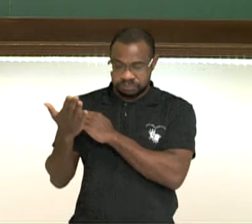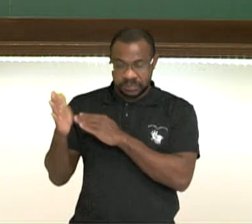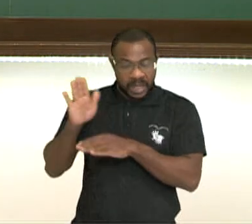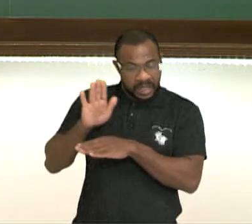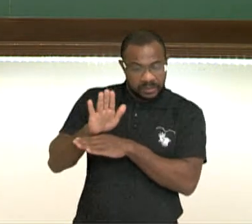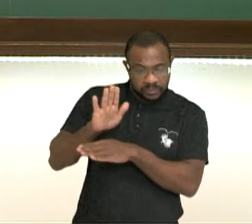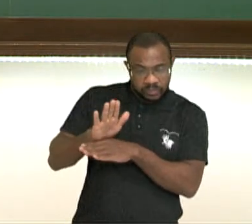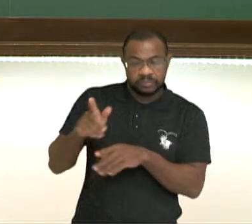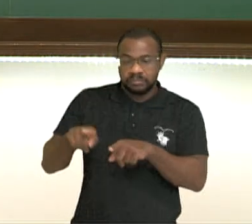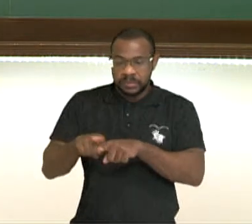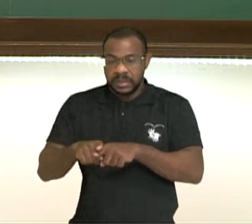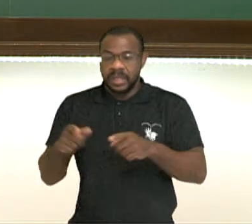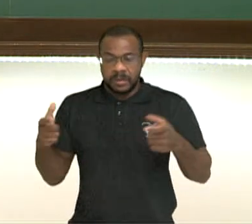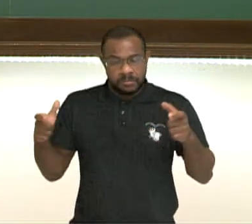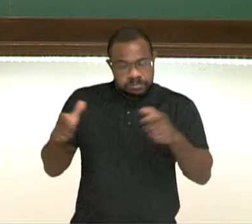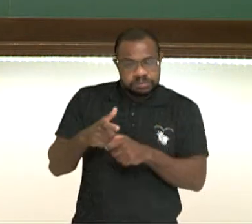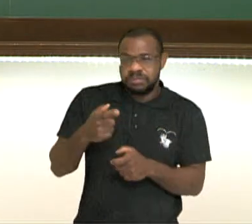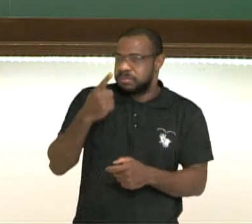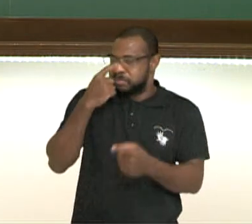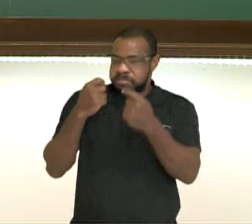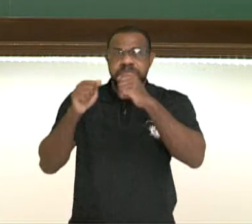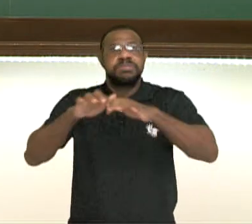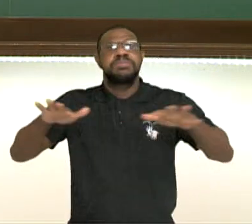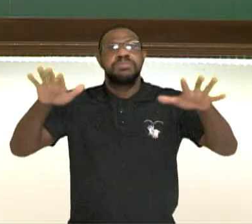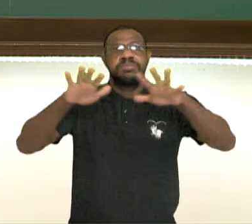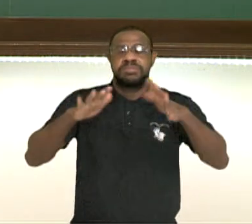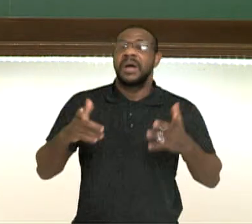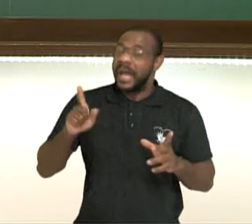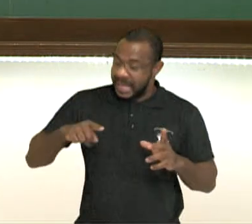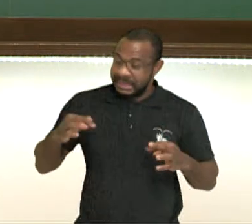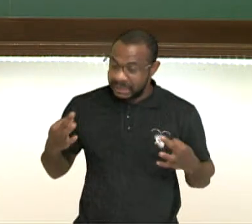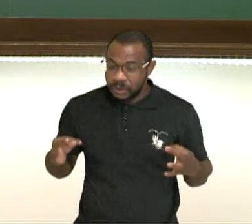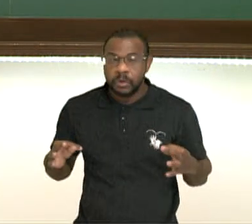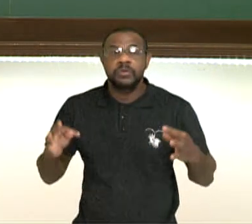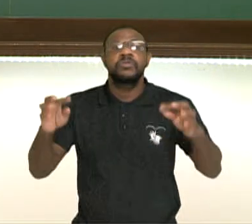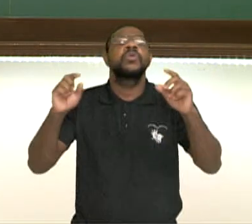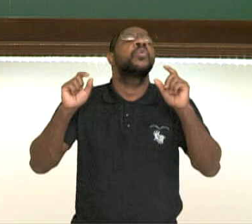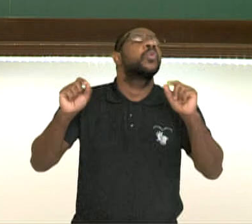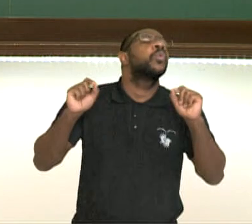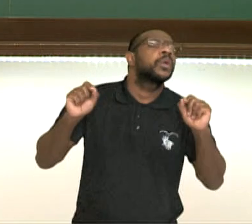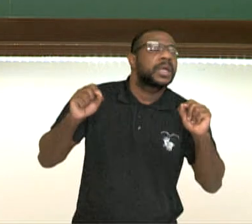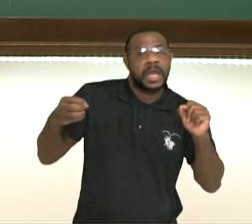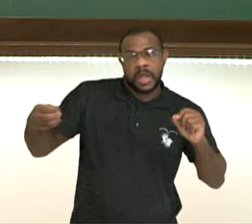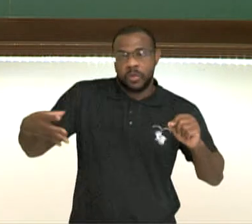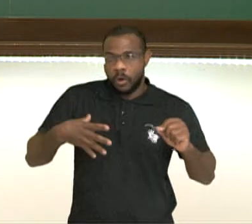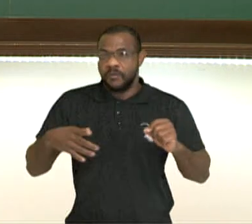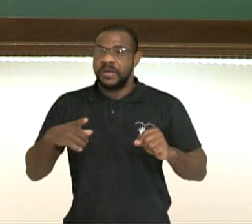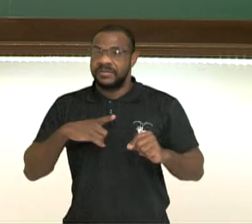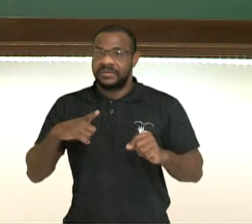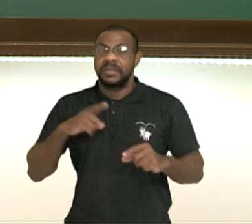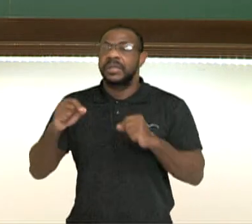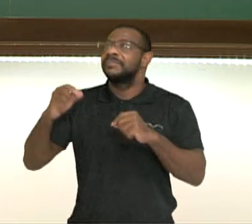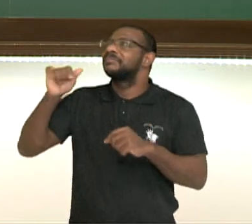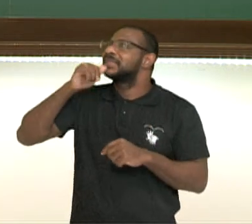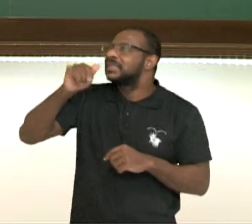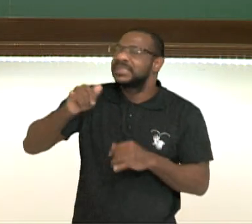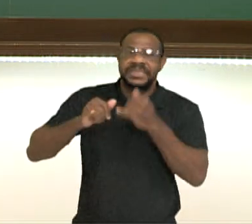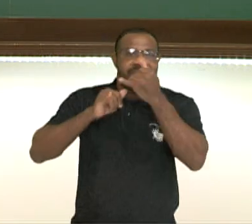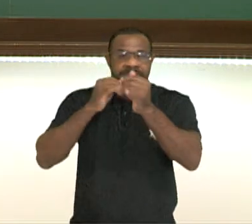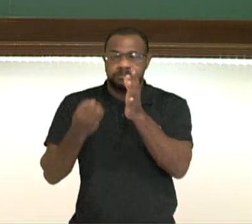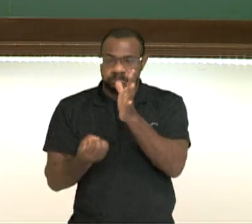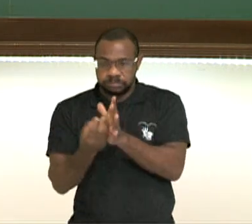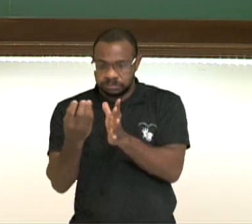são formas mais recentes de produção, são tecnologias muito mais novas de obtenção de